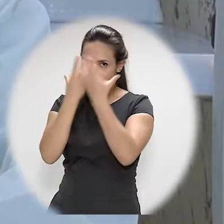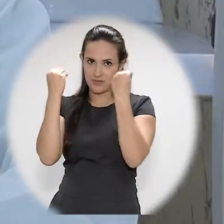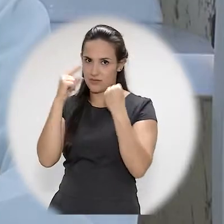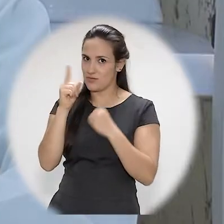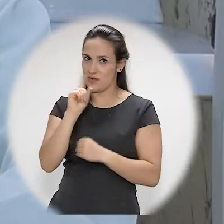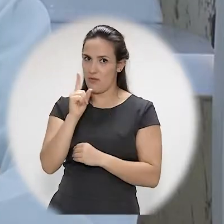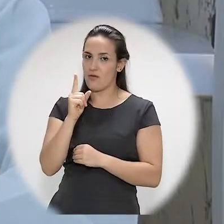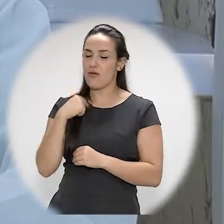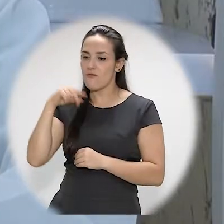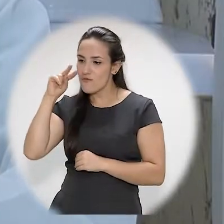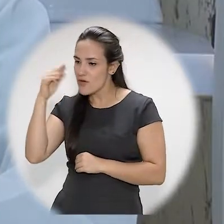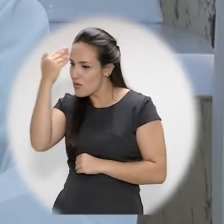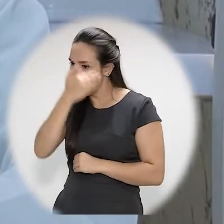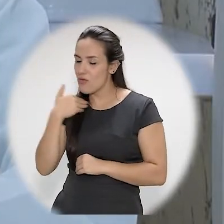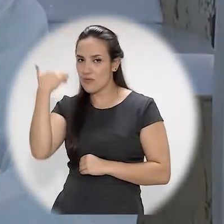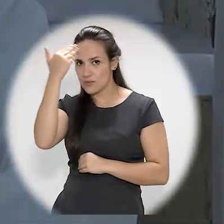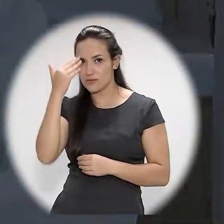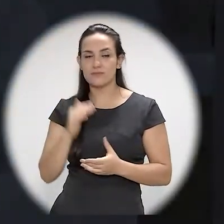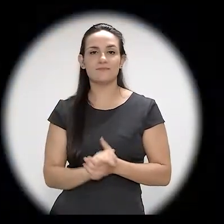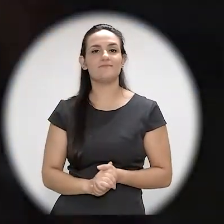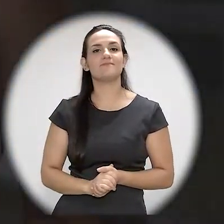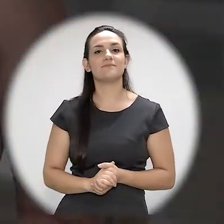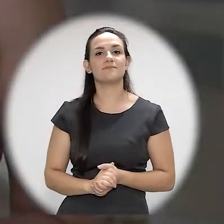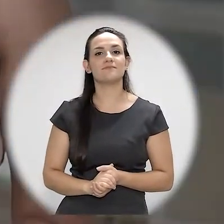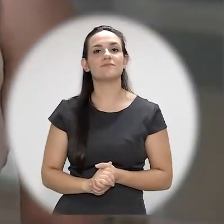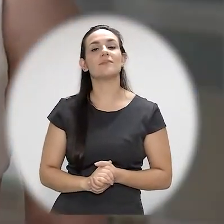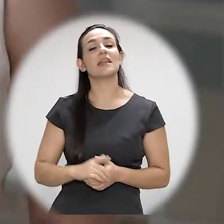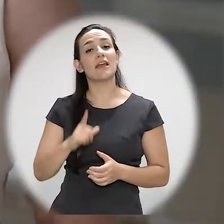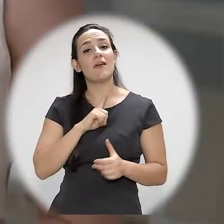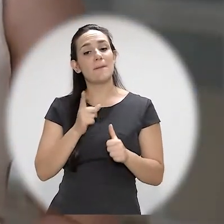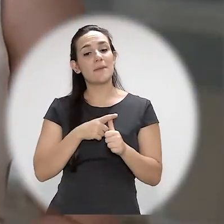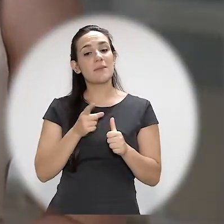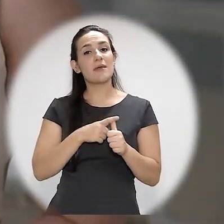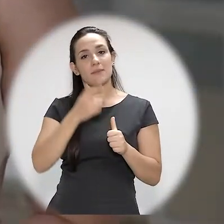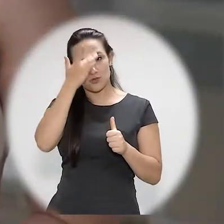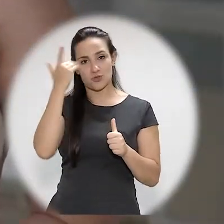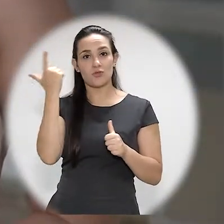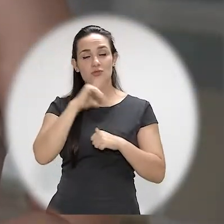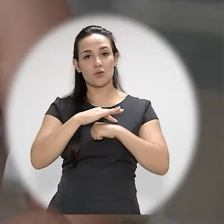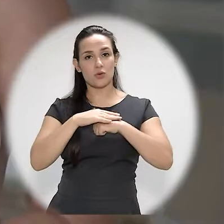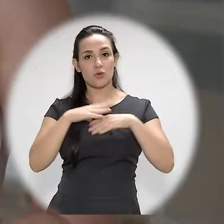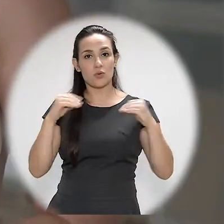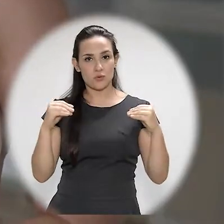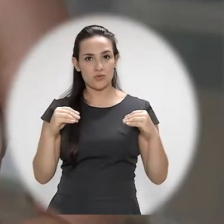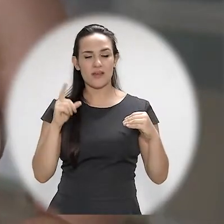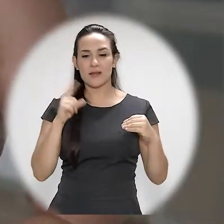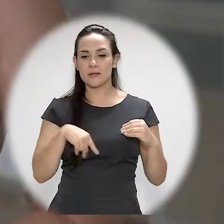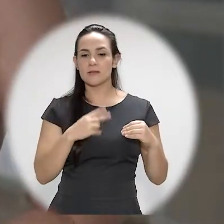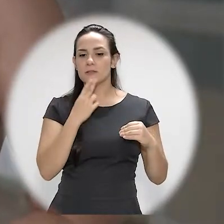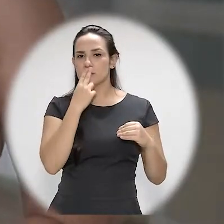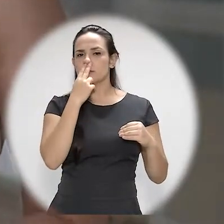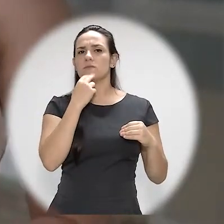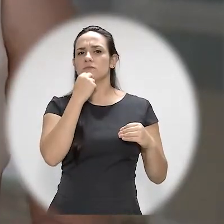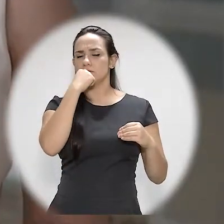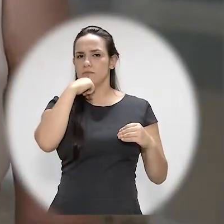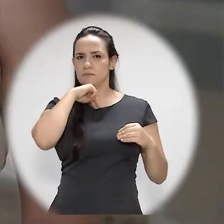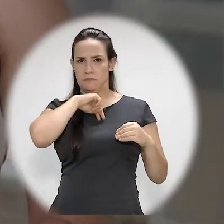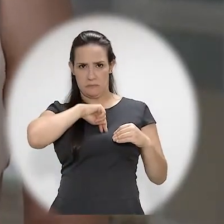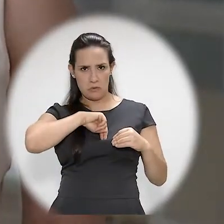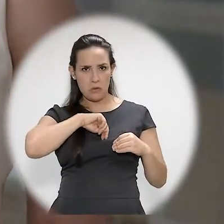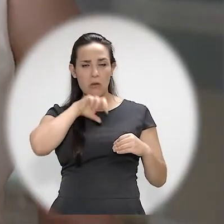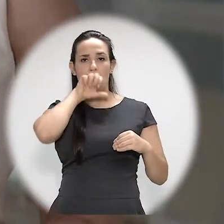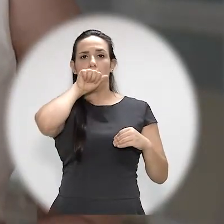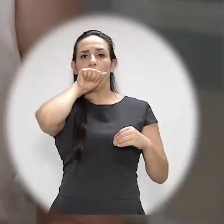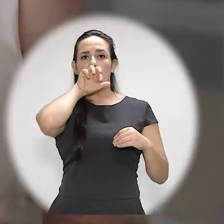esquece dos rostos das pessoas, isso marca mesmo. Nossa primeira alta, que a gente teve de uma paciente que ficou entubada,